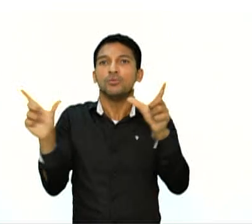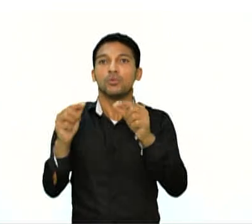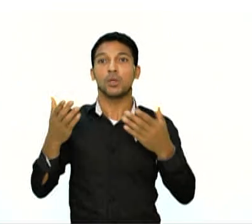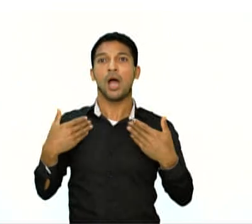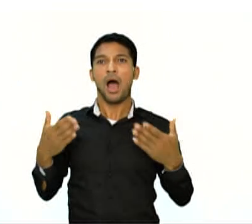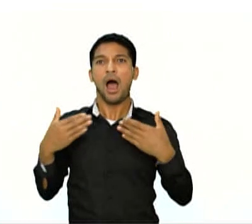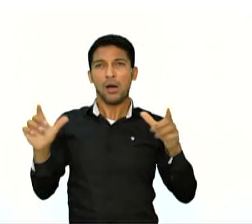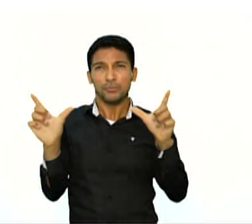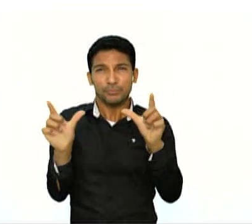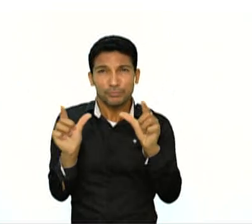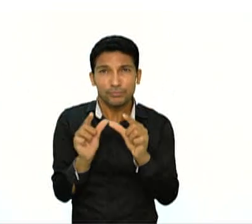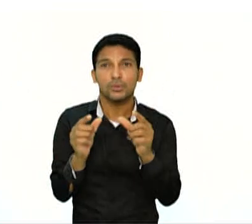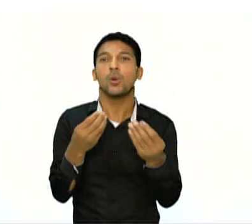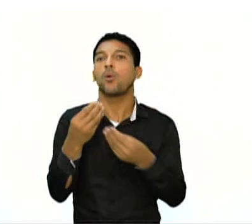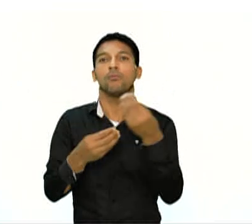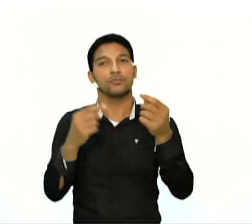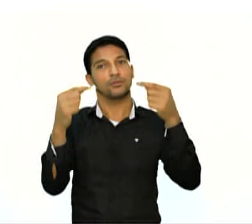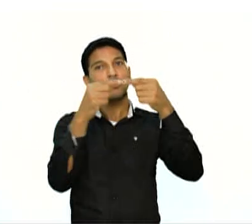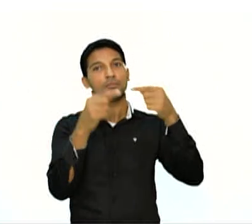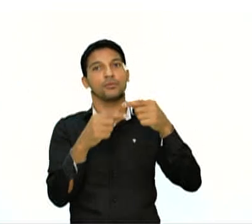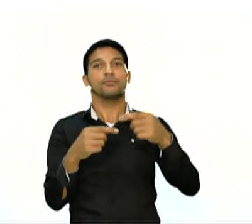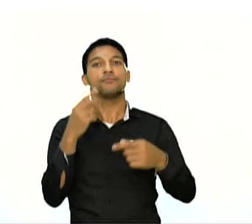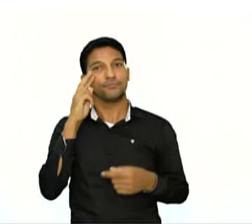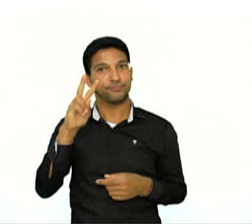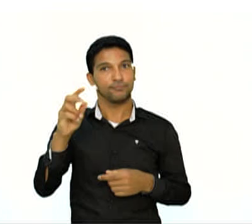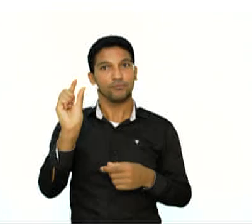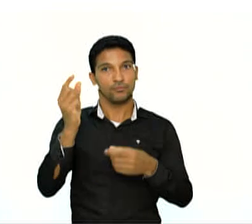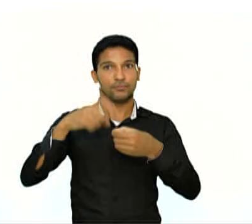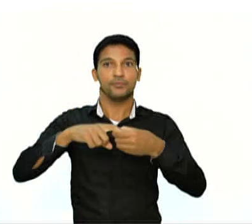forma de ilhas de calor. Façam aí, voltamos já já.